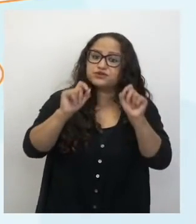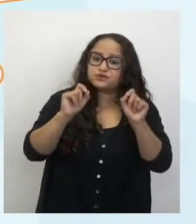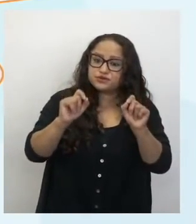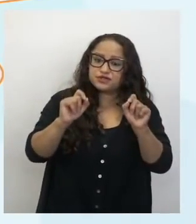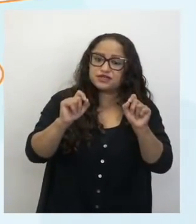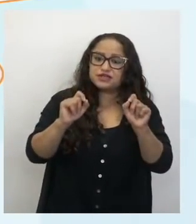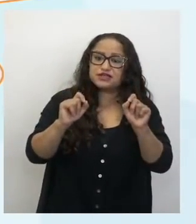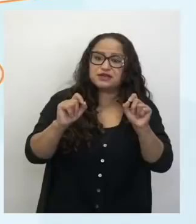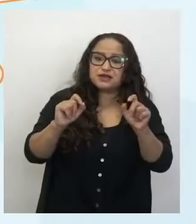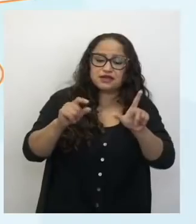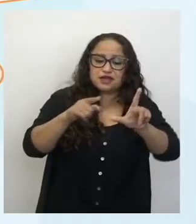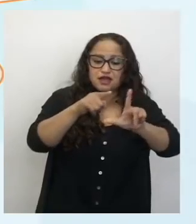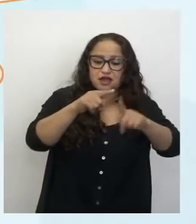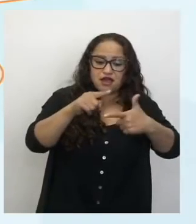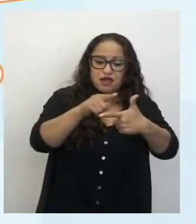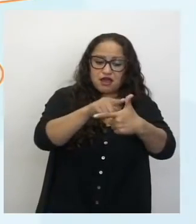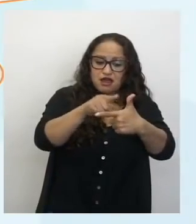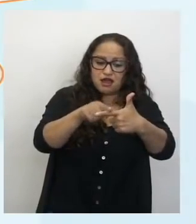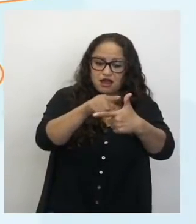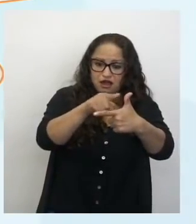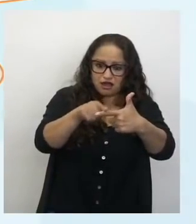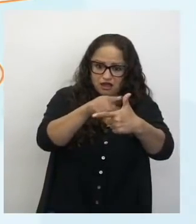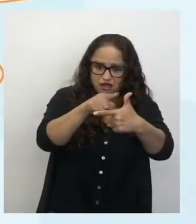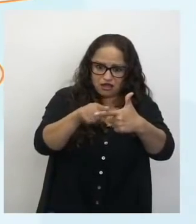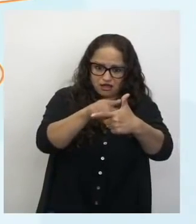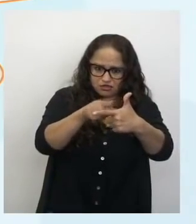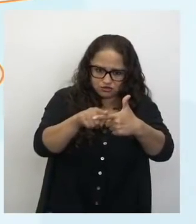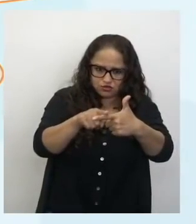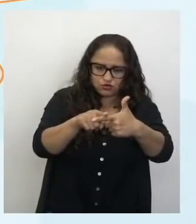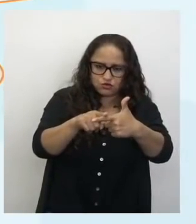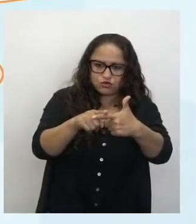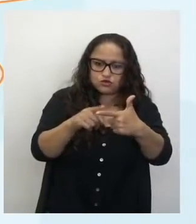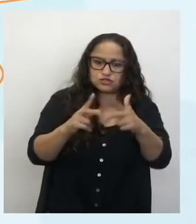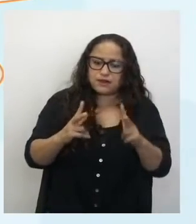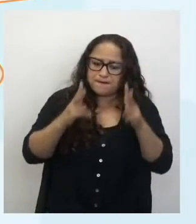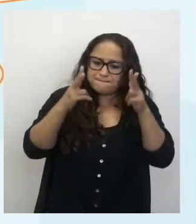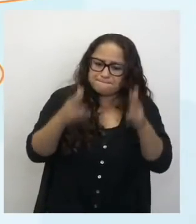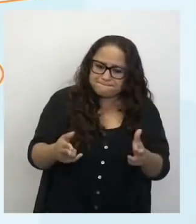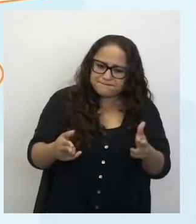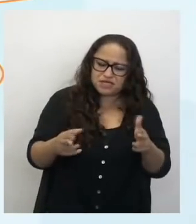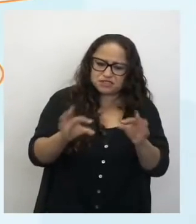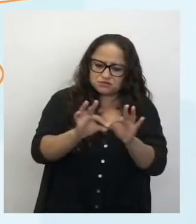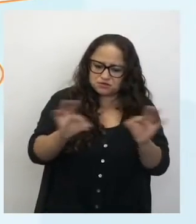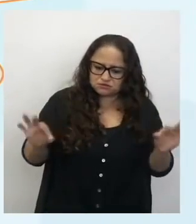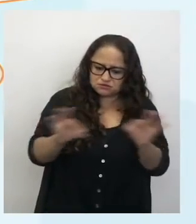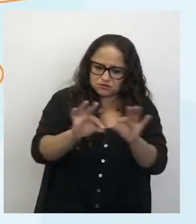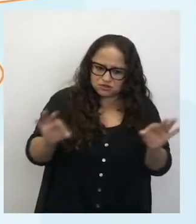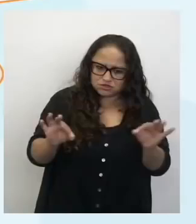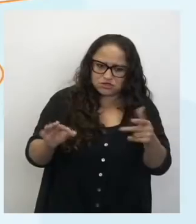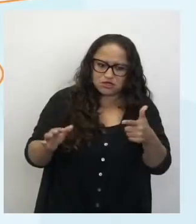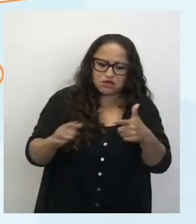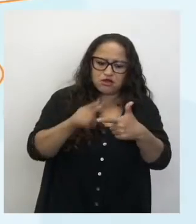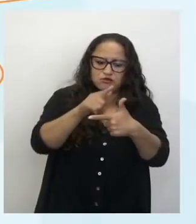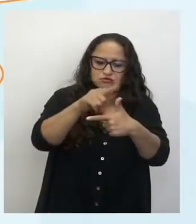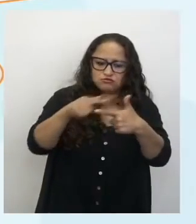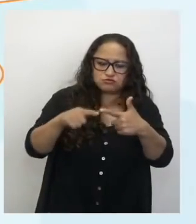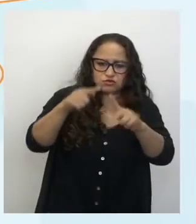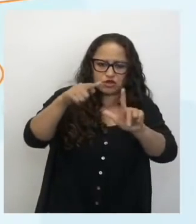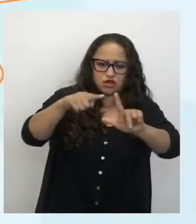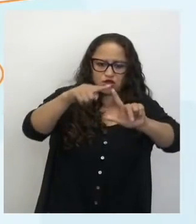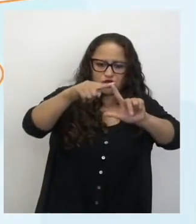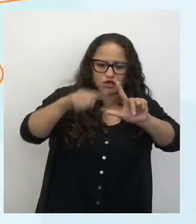têm ângulos correspondentes congruentes, quer dizer, com a mesma medida. Os lados correspondentes